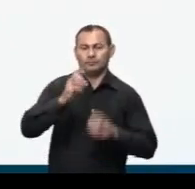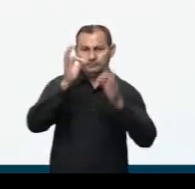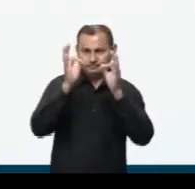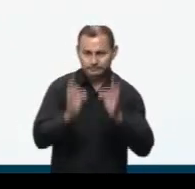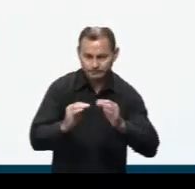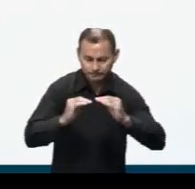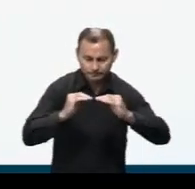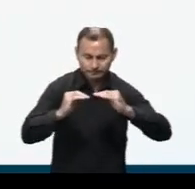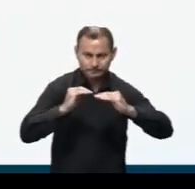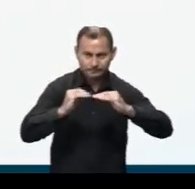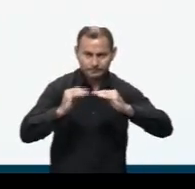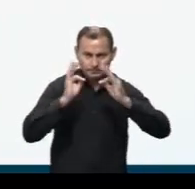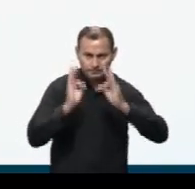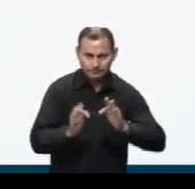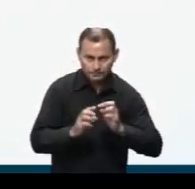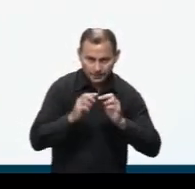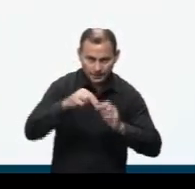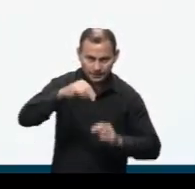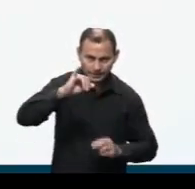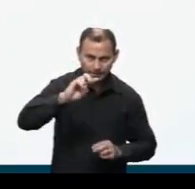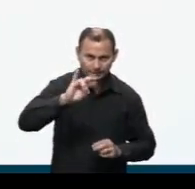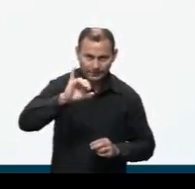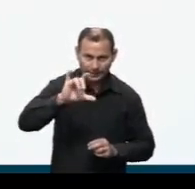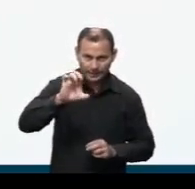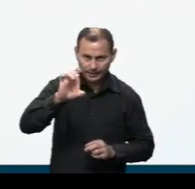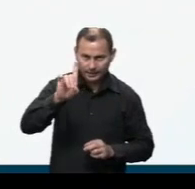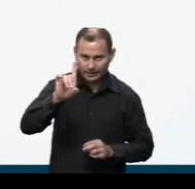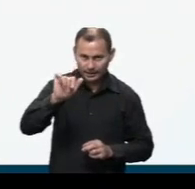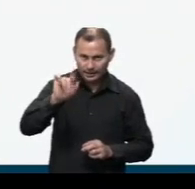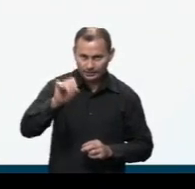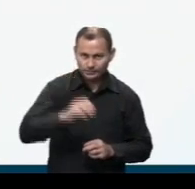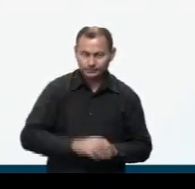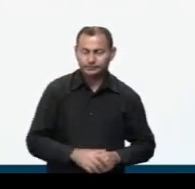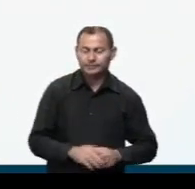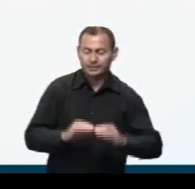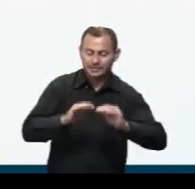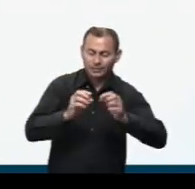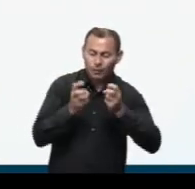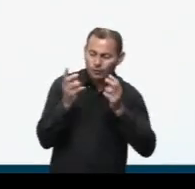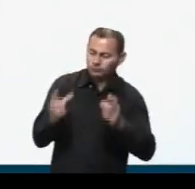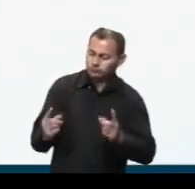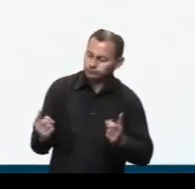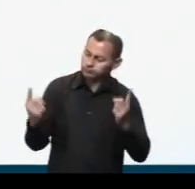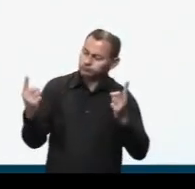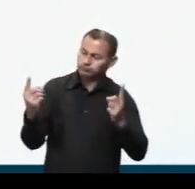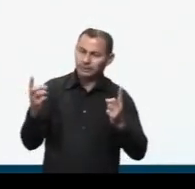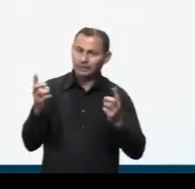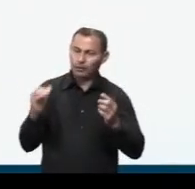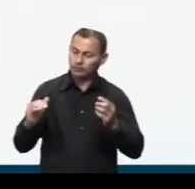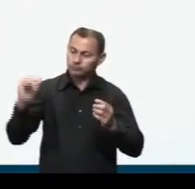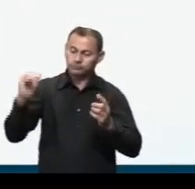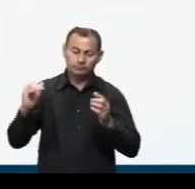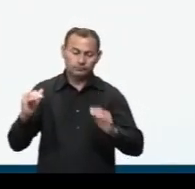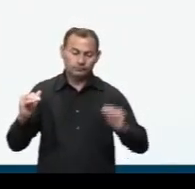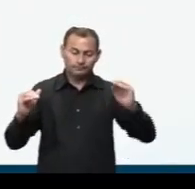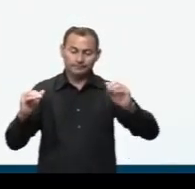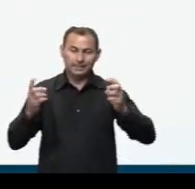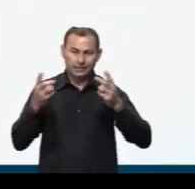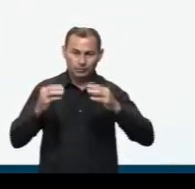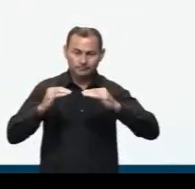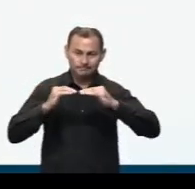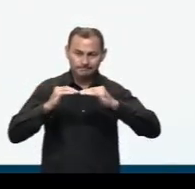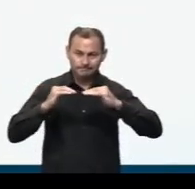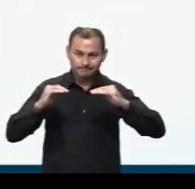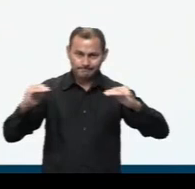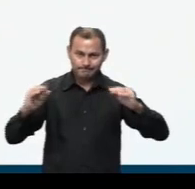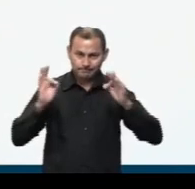está nivelado. Então, olha só, nível da água, tá bom? E a gente marca aqui, faz uma